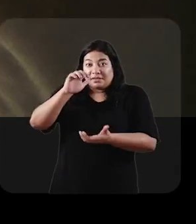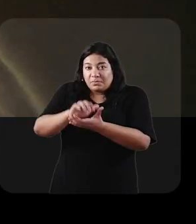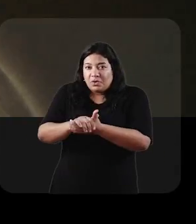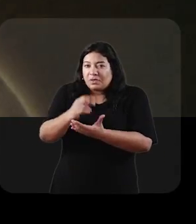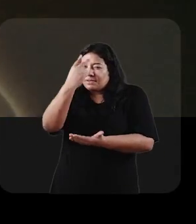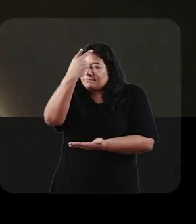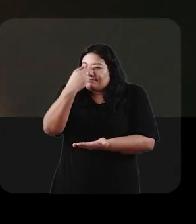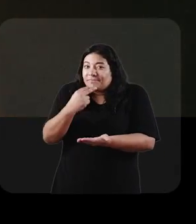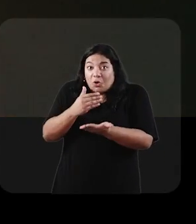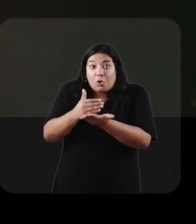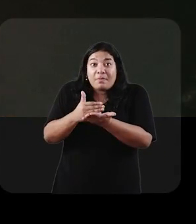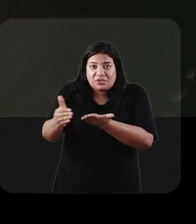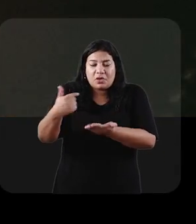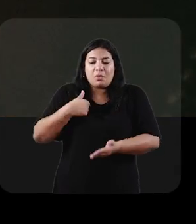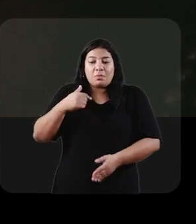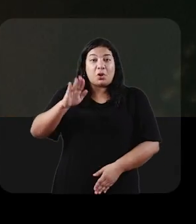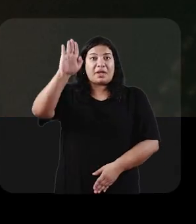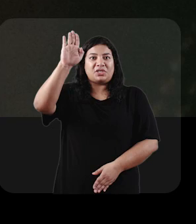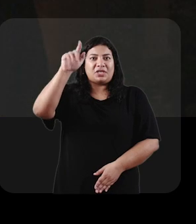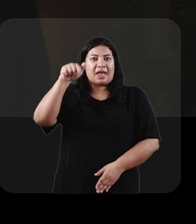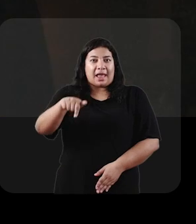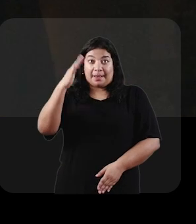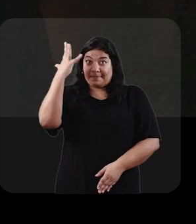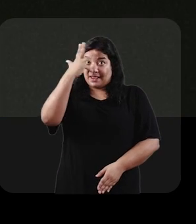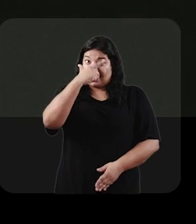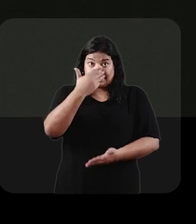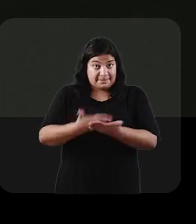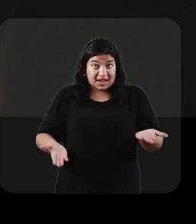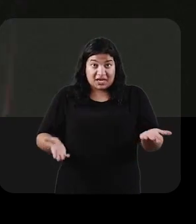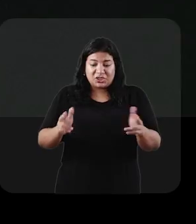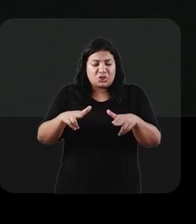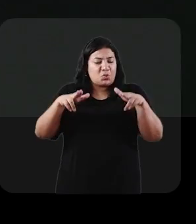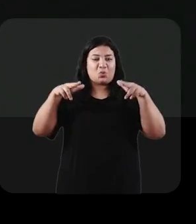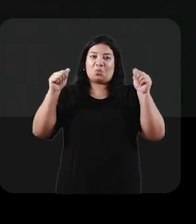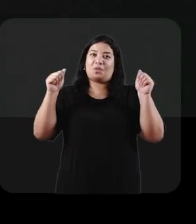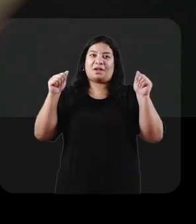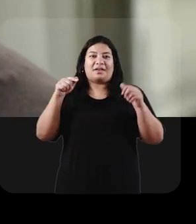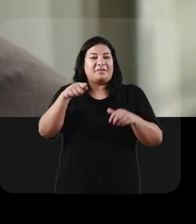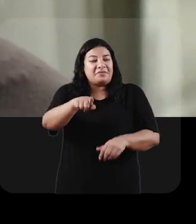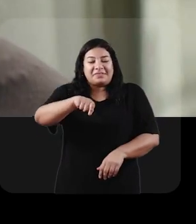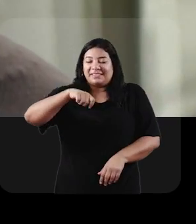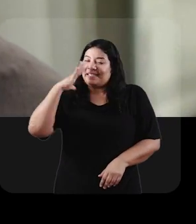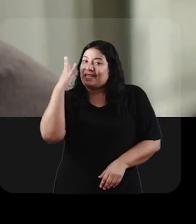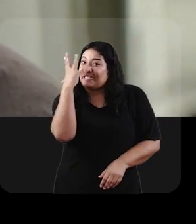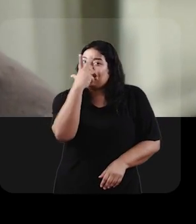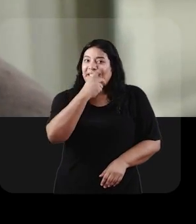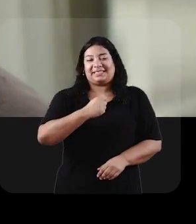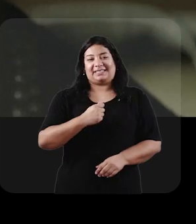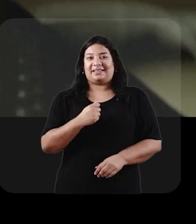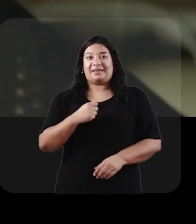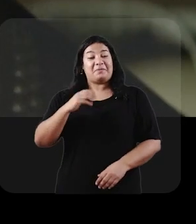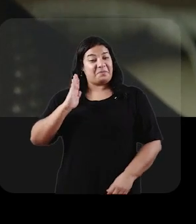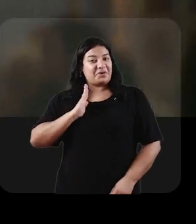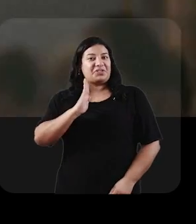quando ela começou a perder a visão, eu prometi que ela jamais perderia a vaidade. Não sei, tá